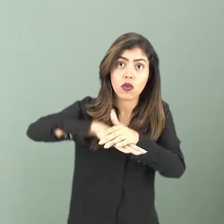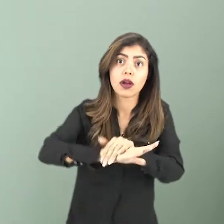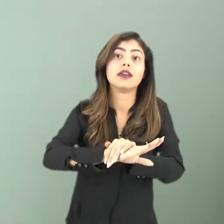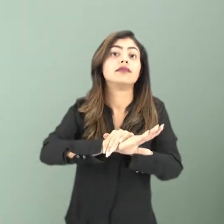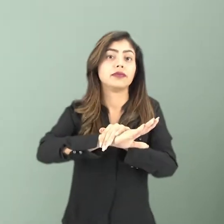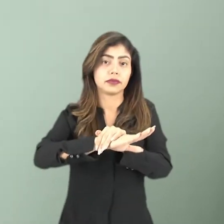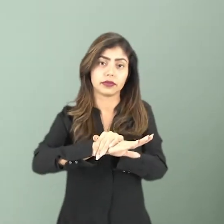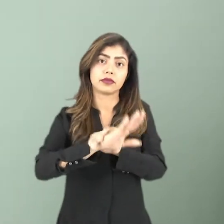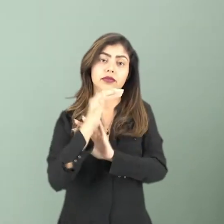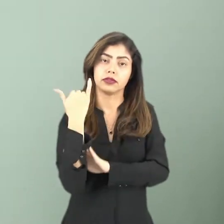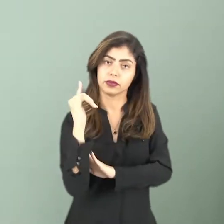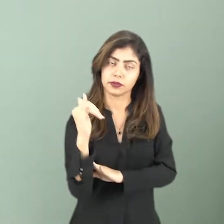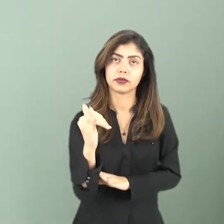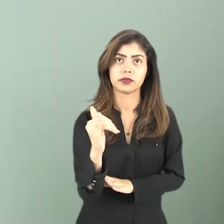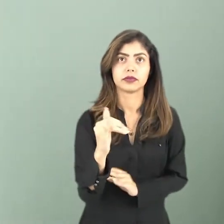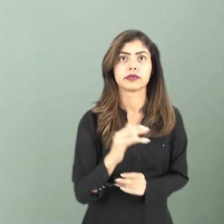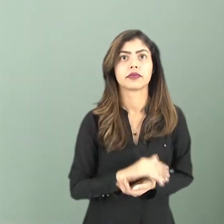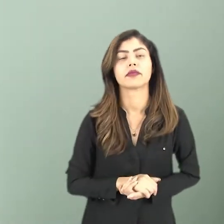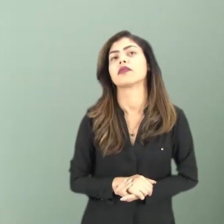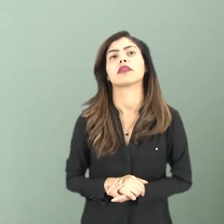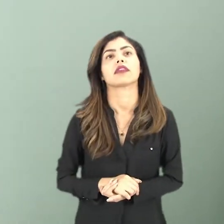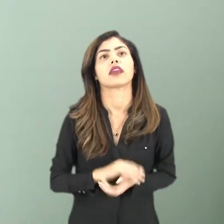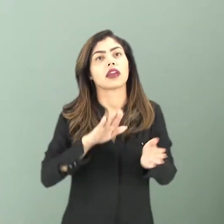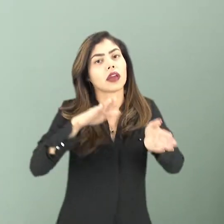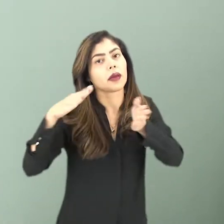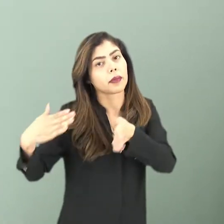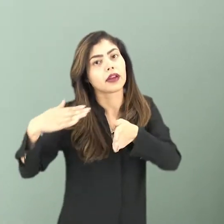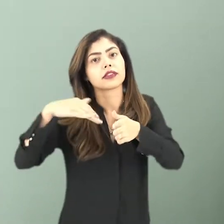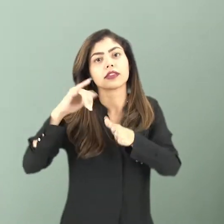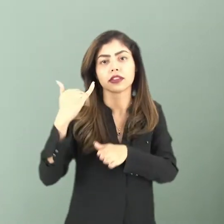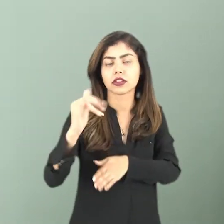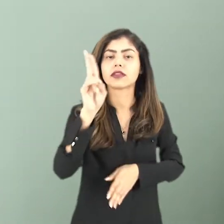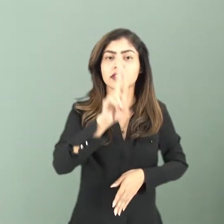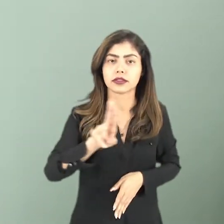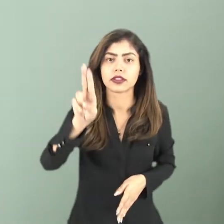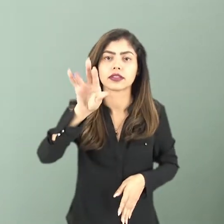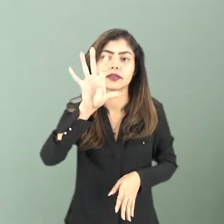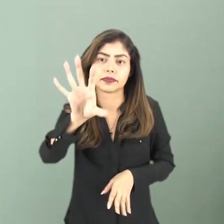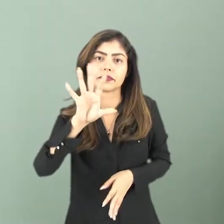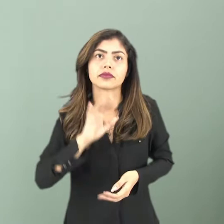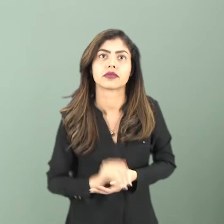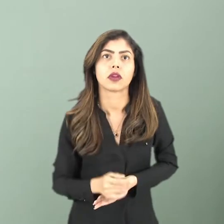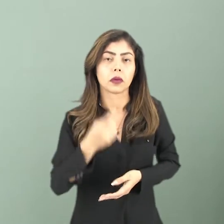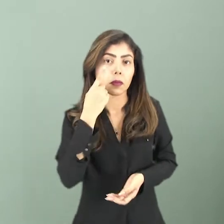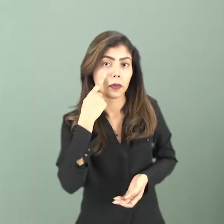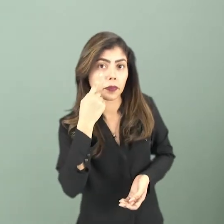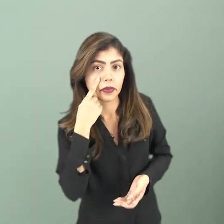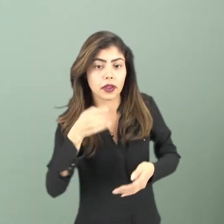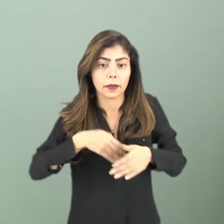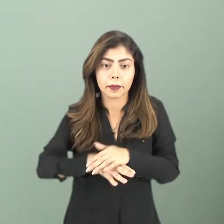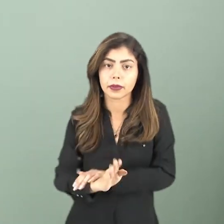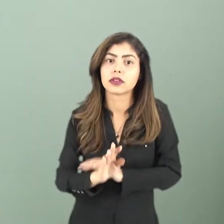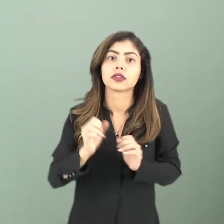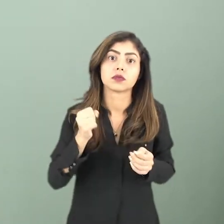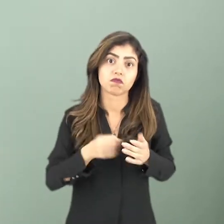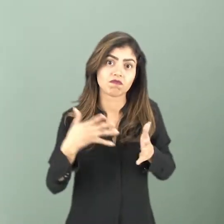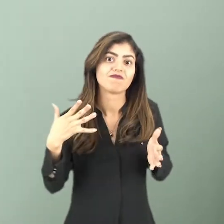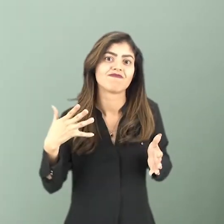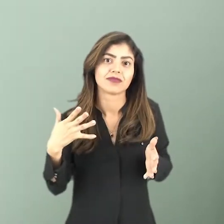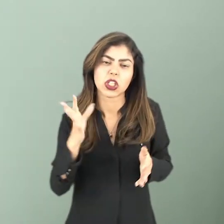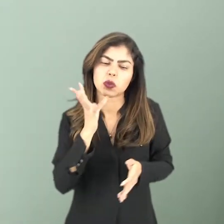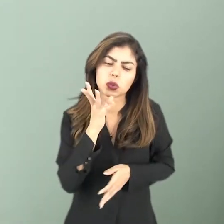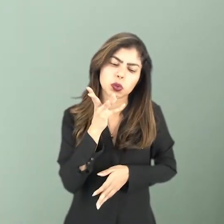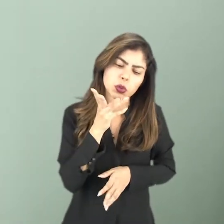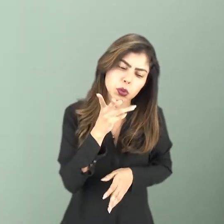ele armazena mesmo energia. Então parte dessa energia vai ser utilizada ali. O interessante do capacitor é que ele passa muito tempo para carregar, mas